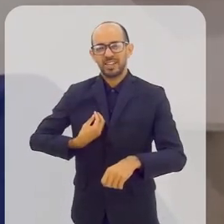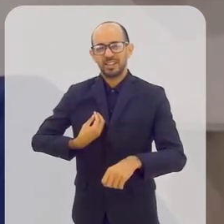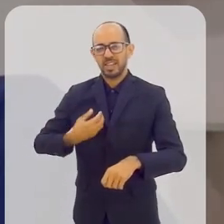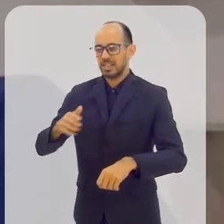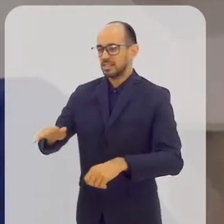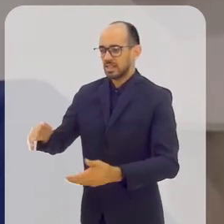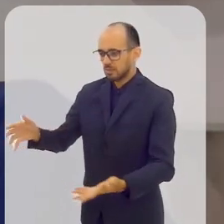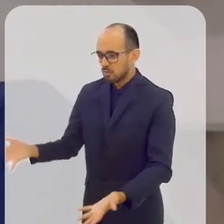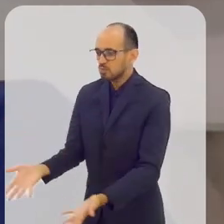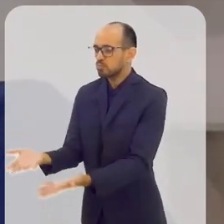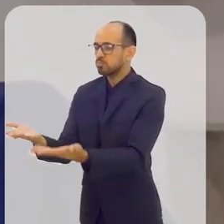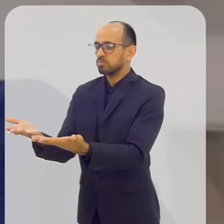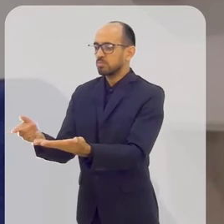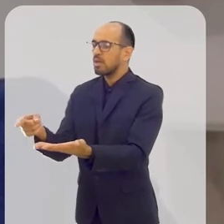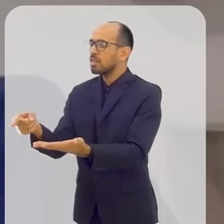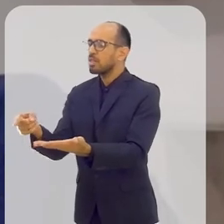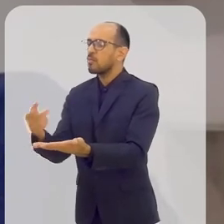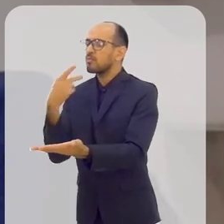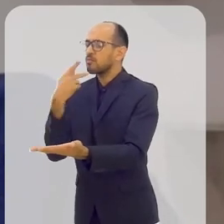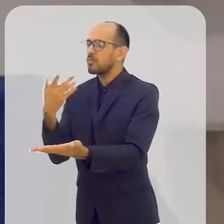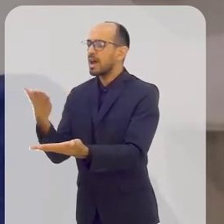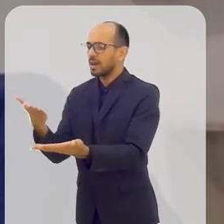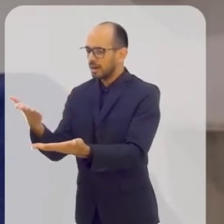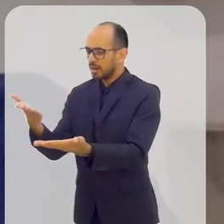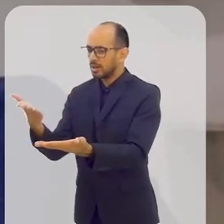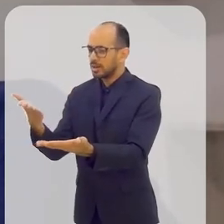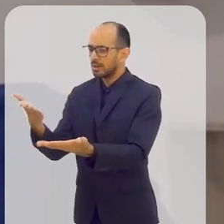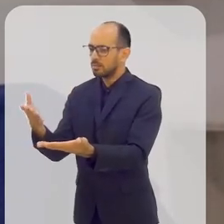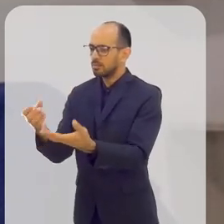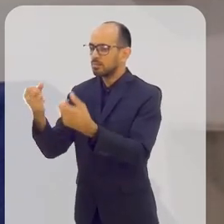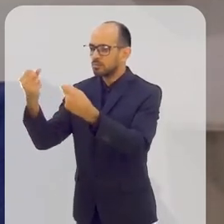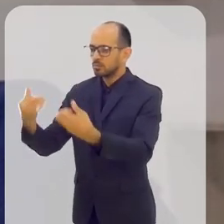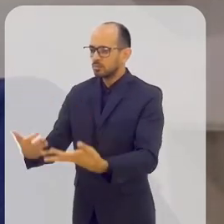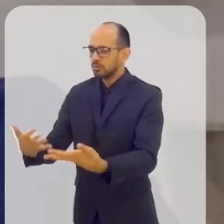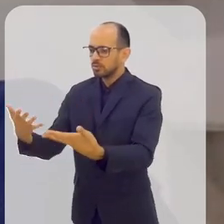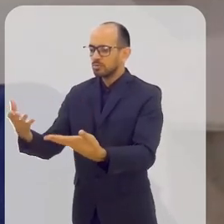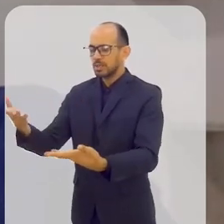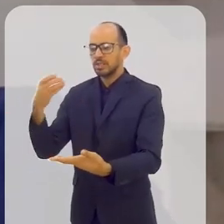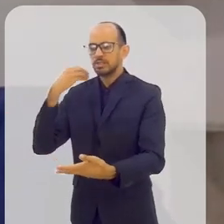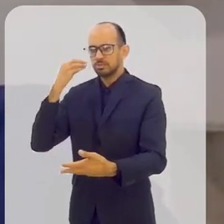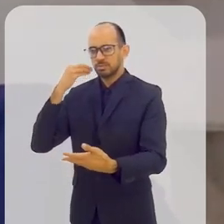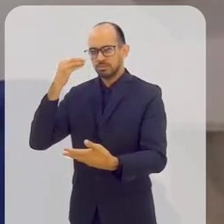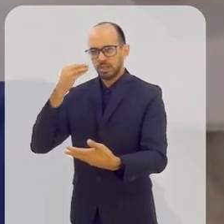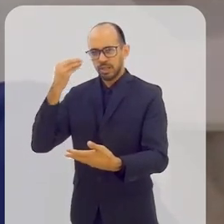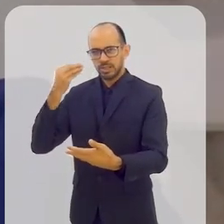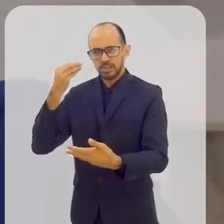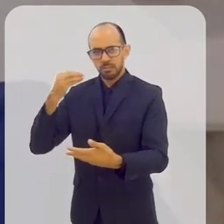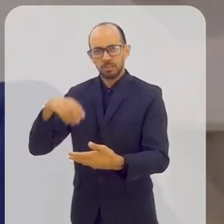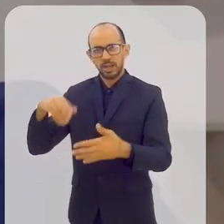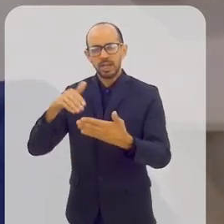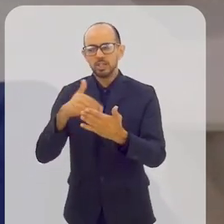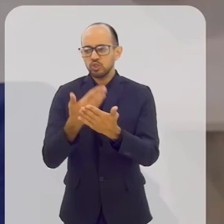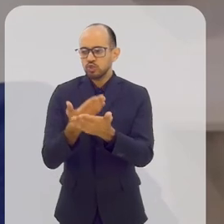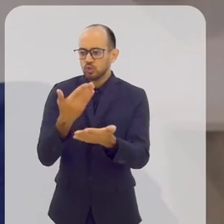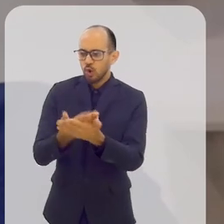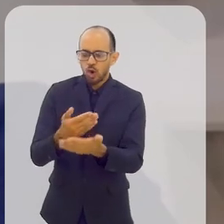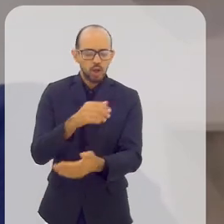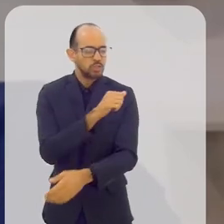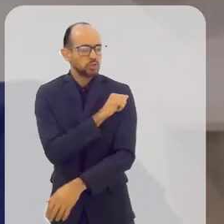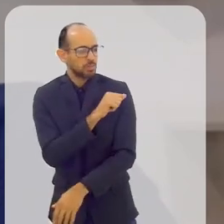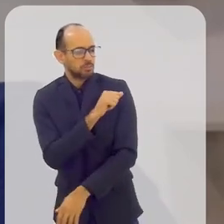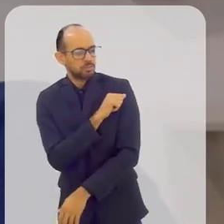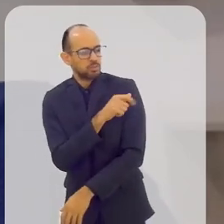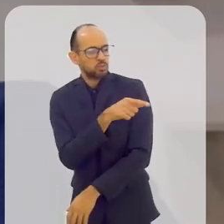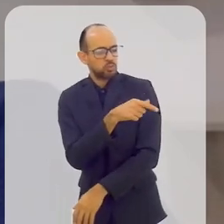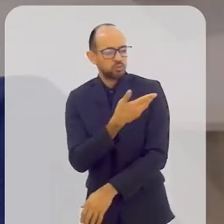para aquela pessoa também, levar para um ambiente familiar, para mudar e para a escola ter um outro olhar também, para os